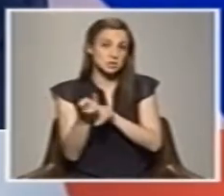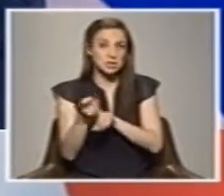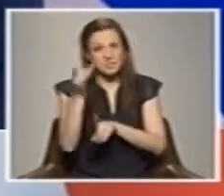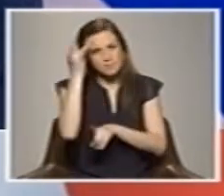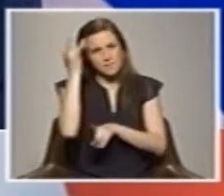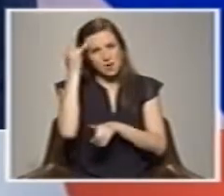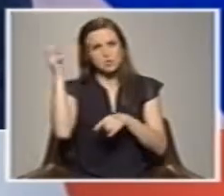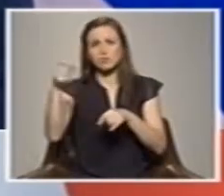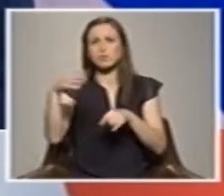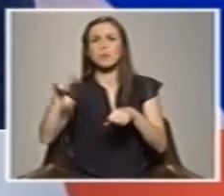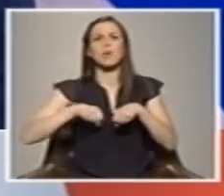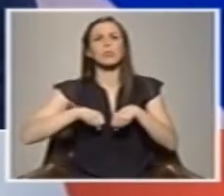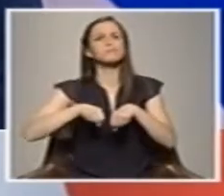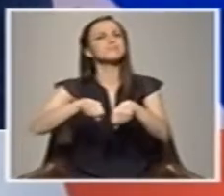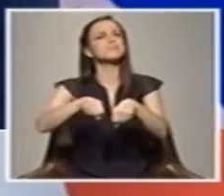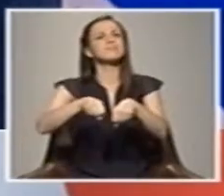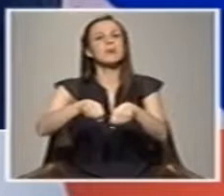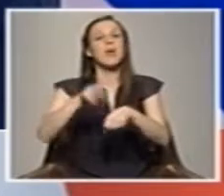tem